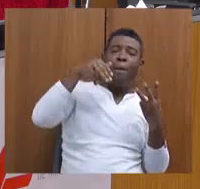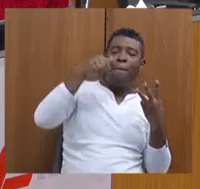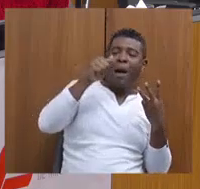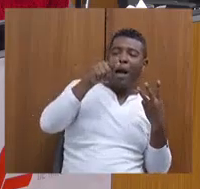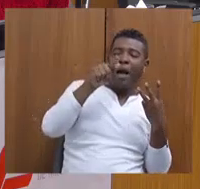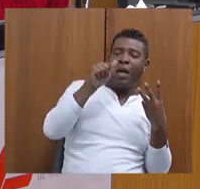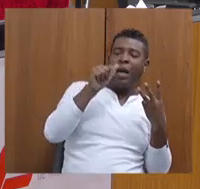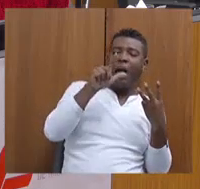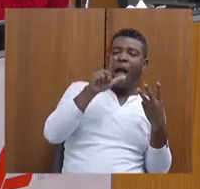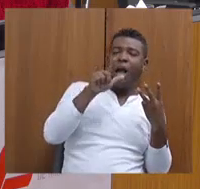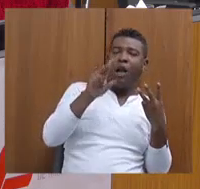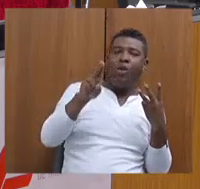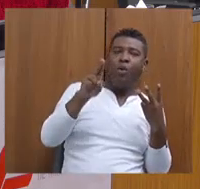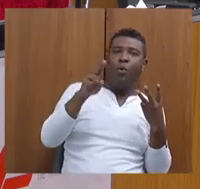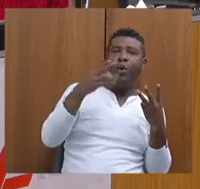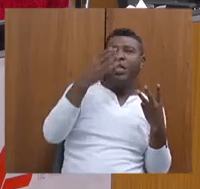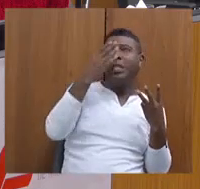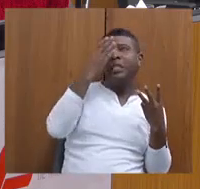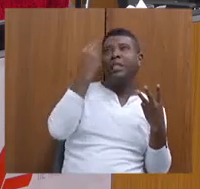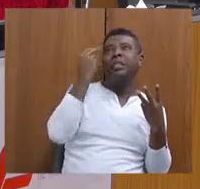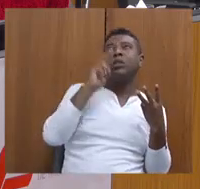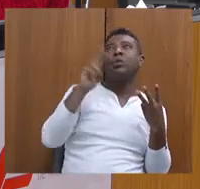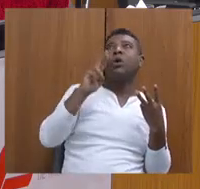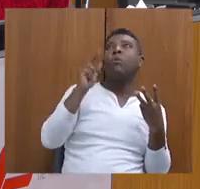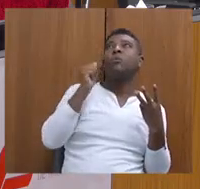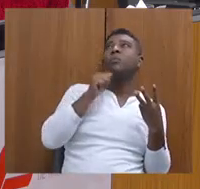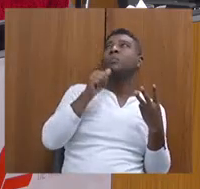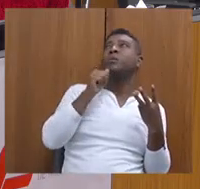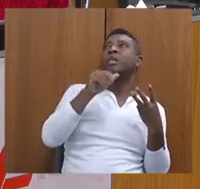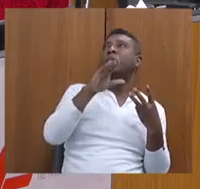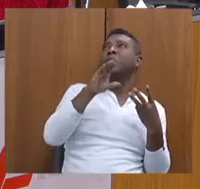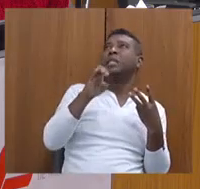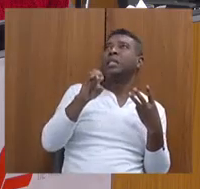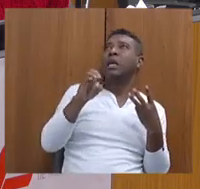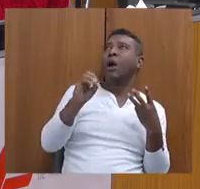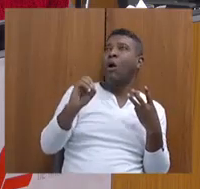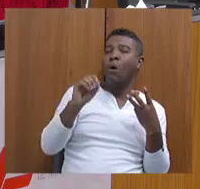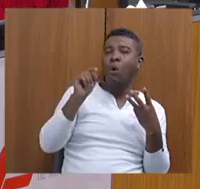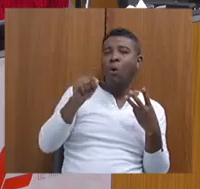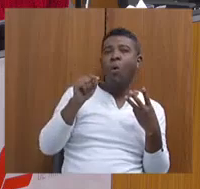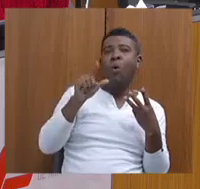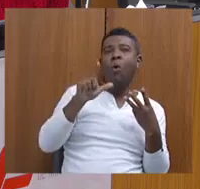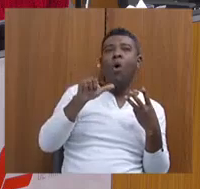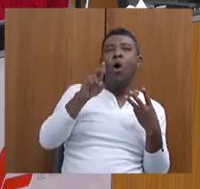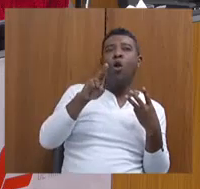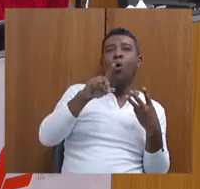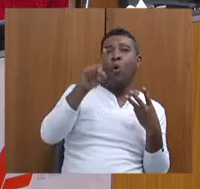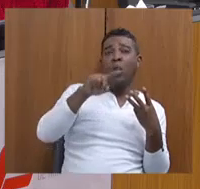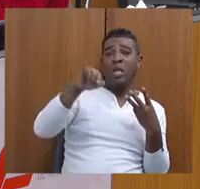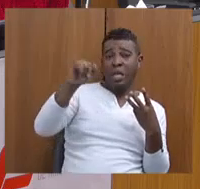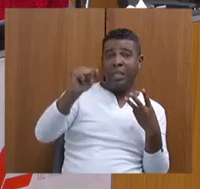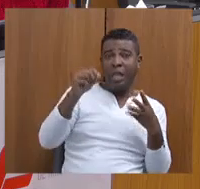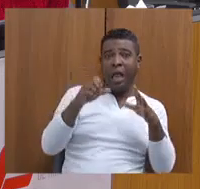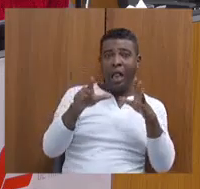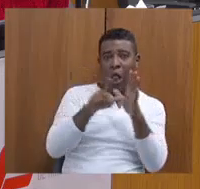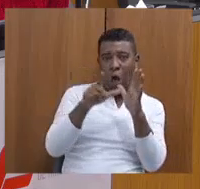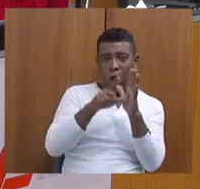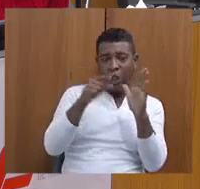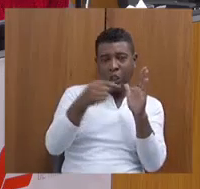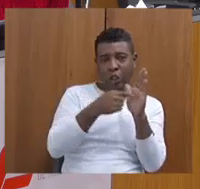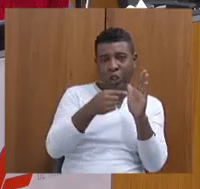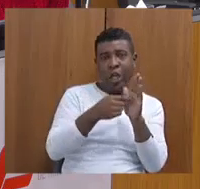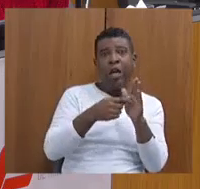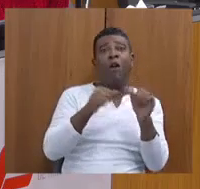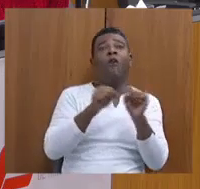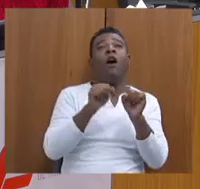esquecer agora o nome da data mas a Luiza ela ela colocou dois milhões de reais